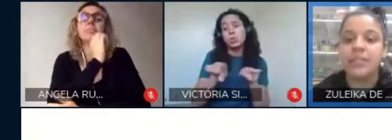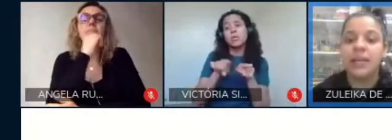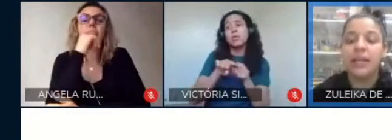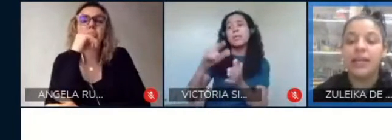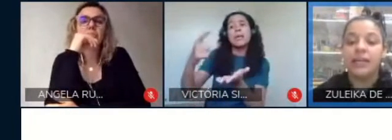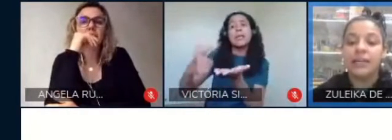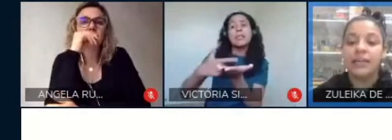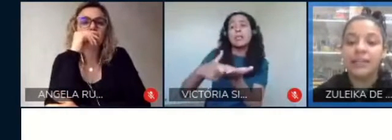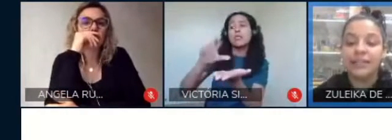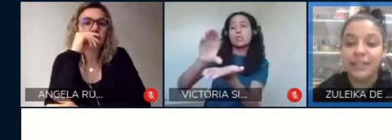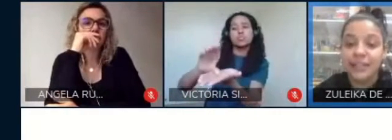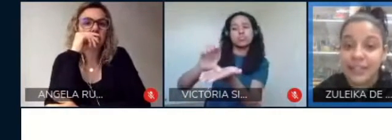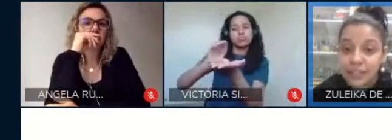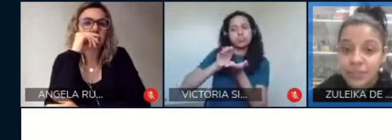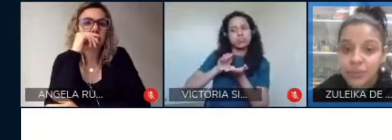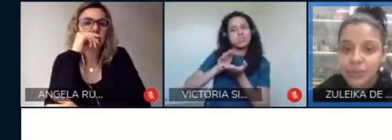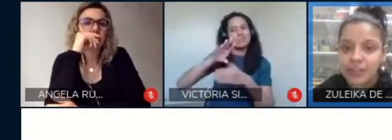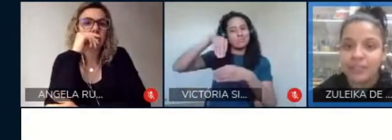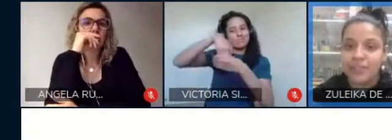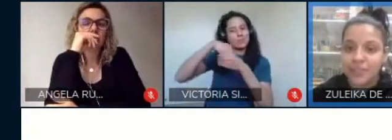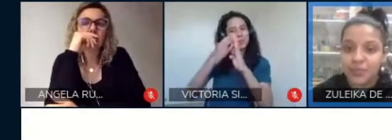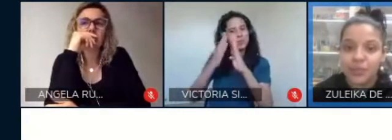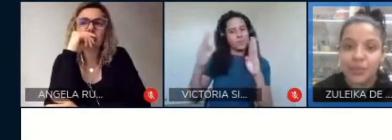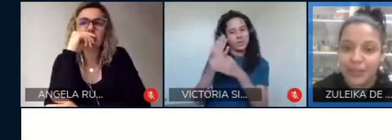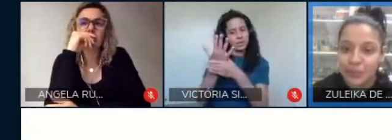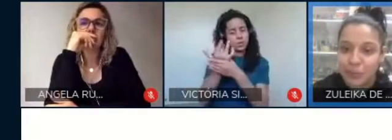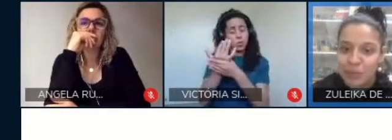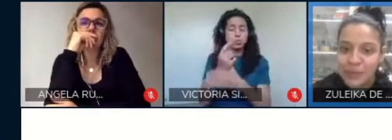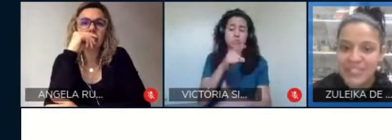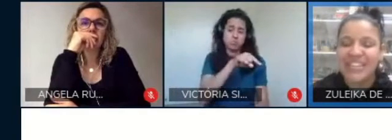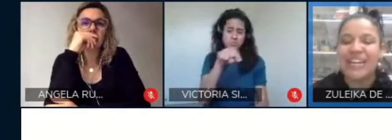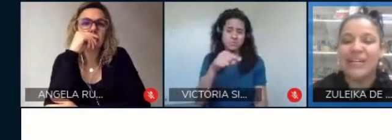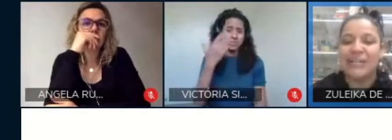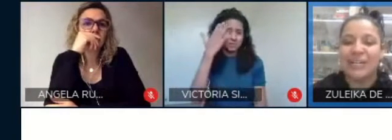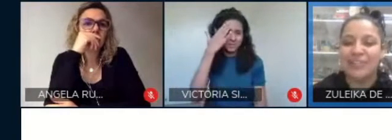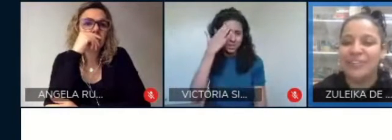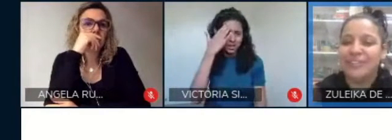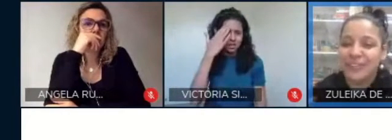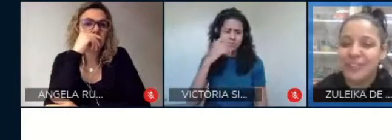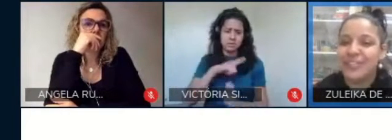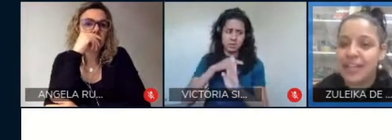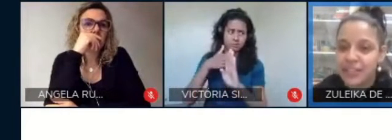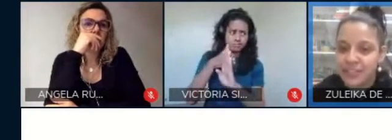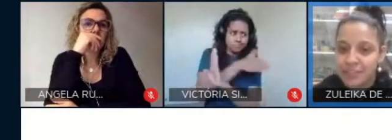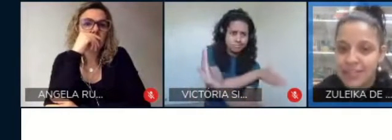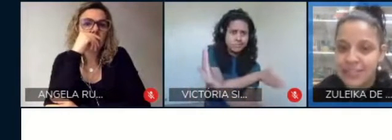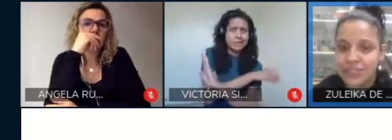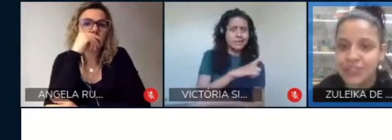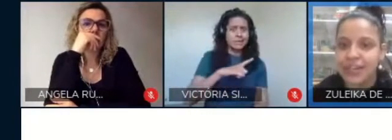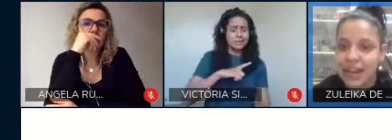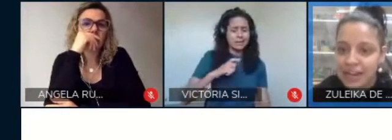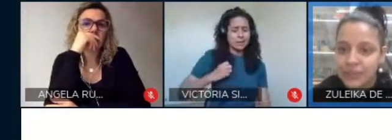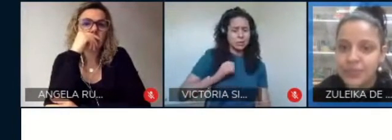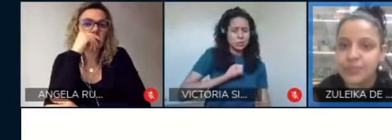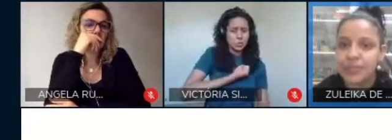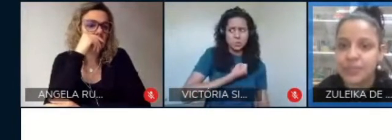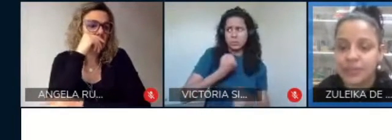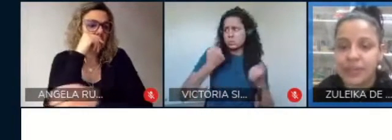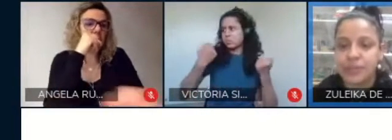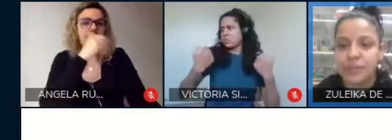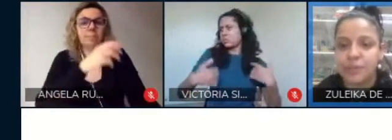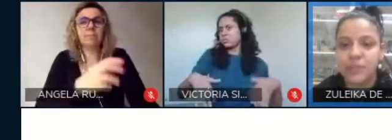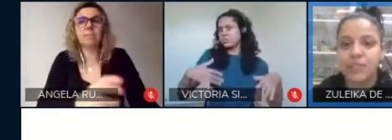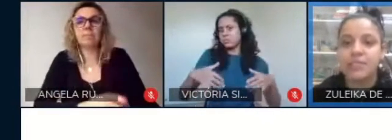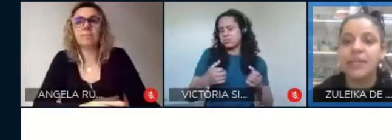da URGS, e isso, né, vocês viram lá em números, e viram na quantidade de bases de dados e